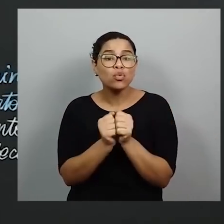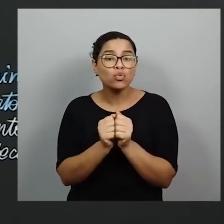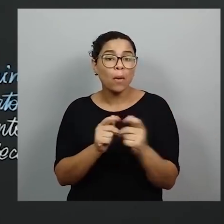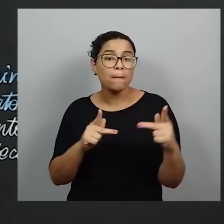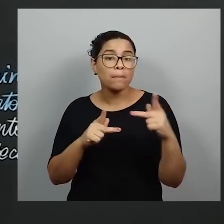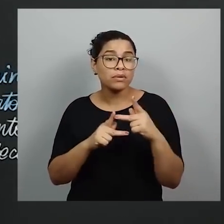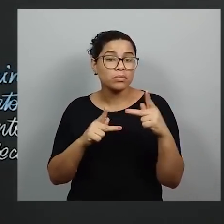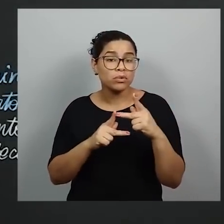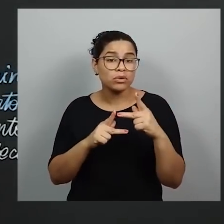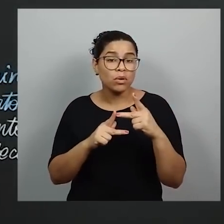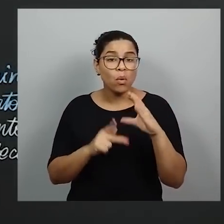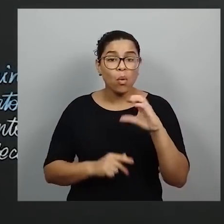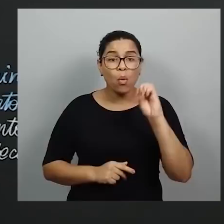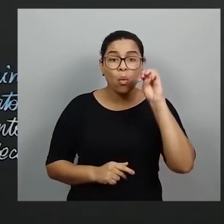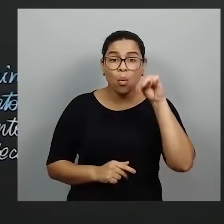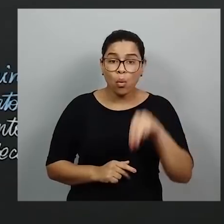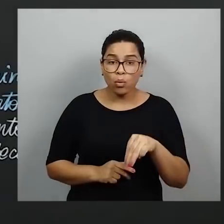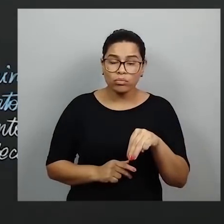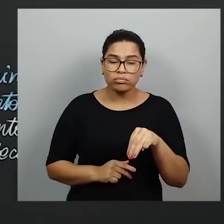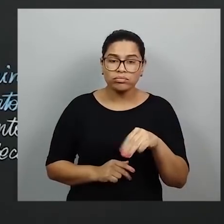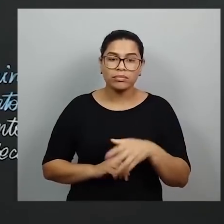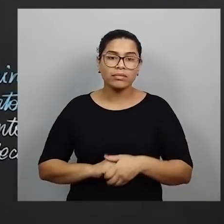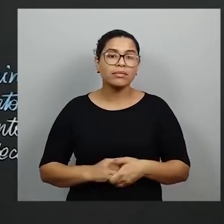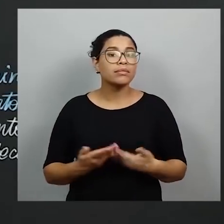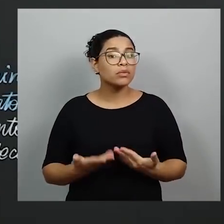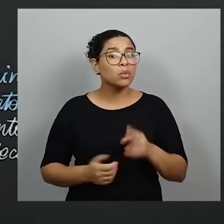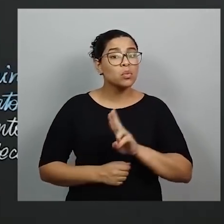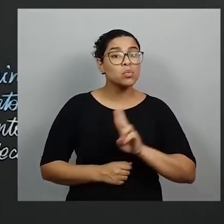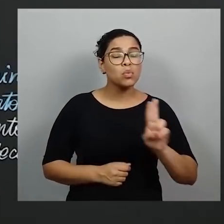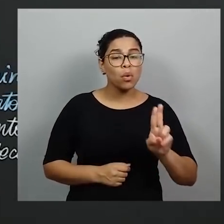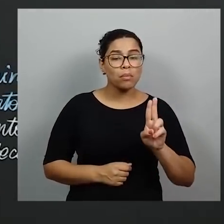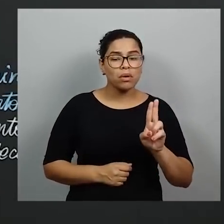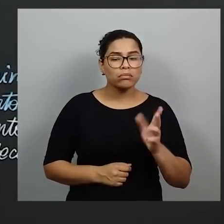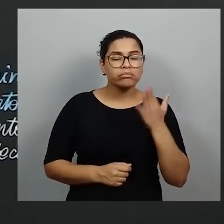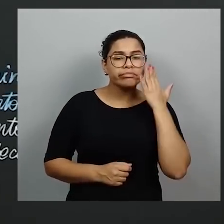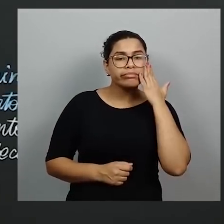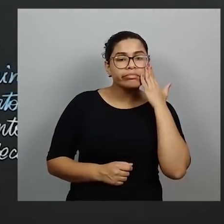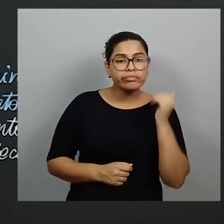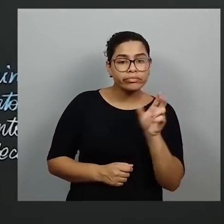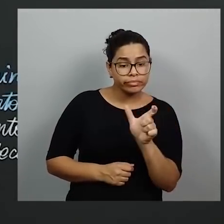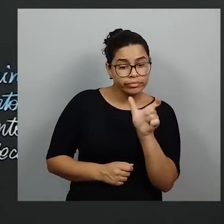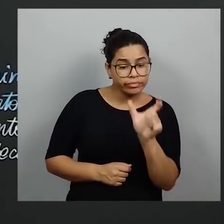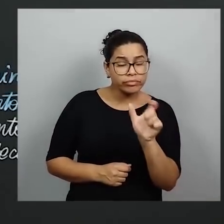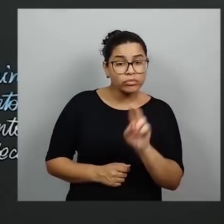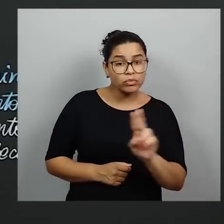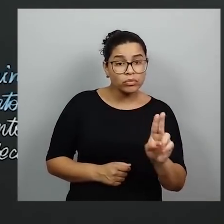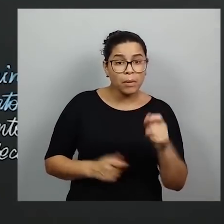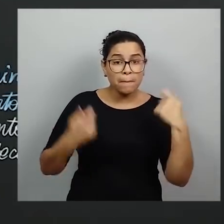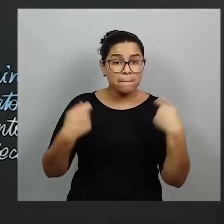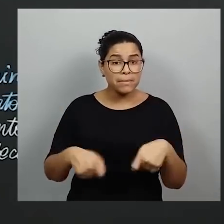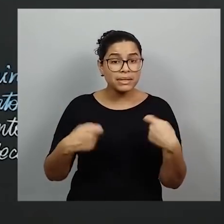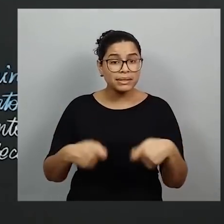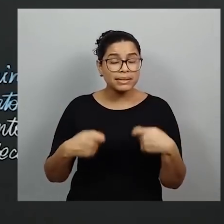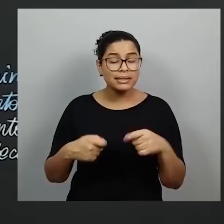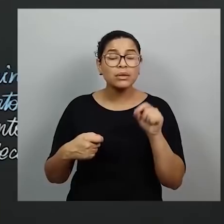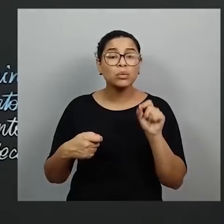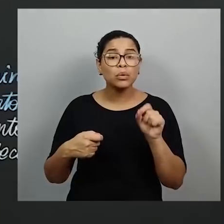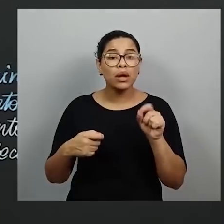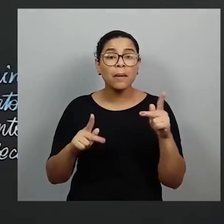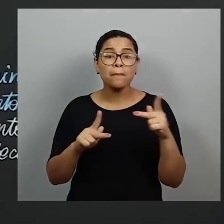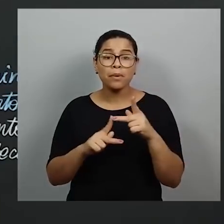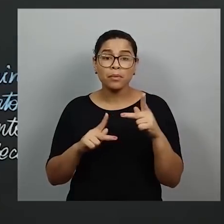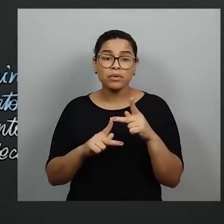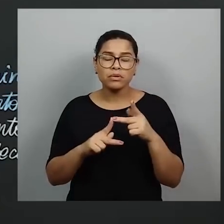preposição com. Então, reconheço um nome transitivo, ou seja, reconheço um nome que precisa de preposição, eu